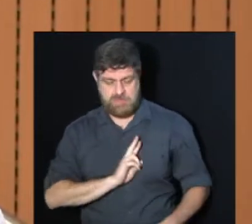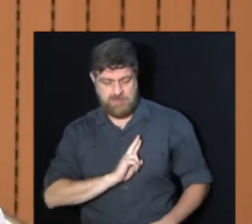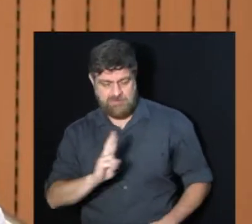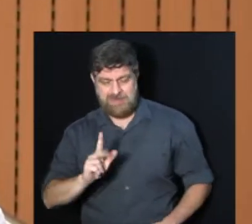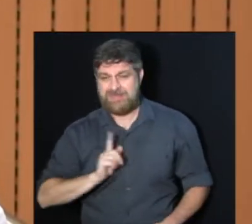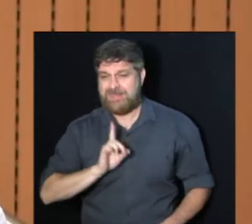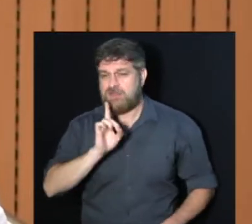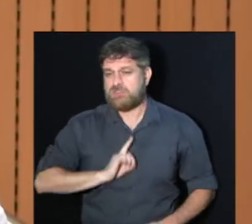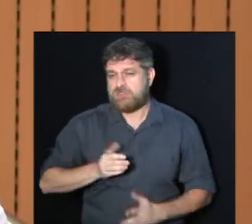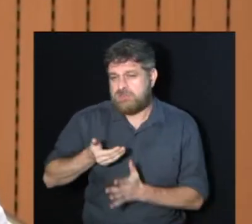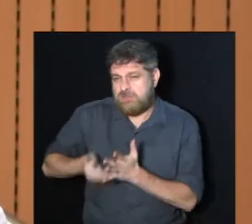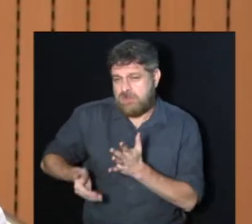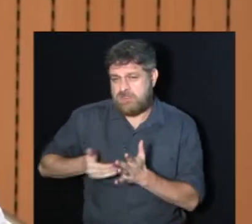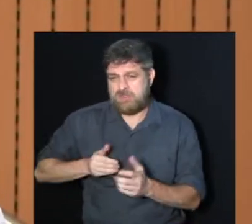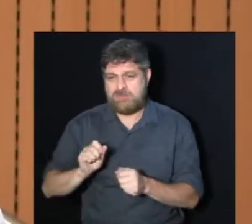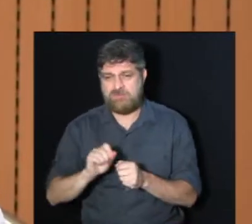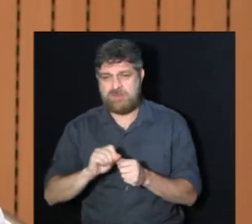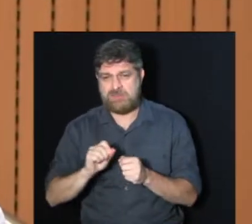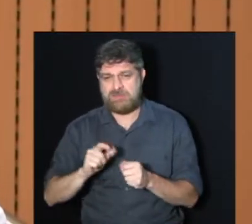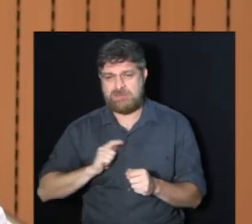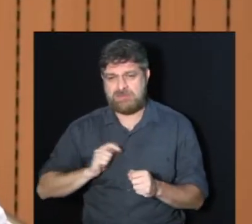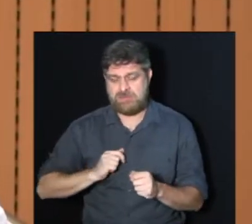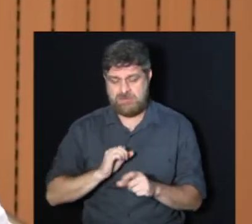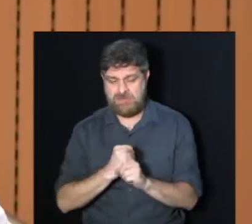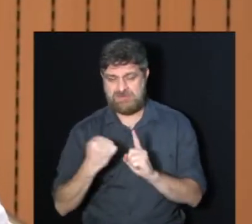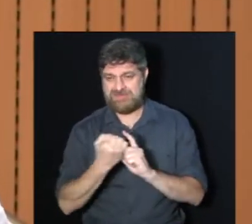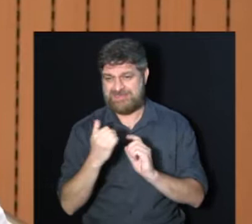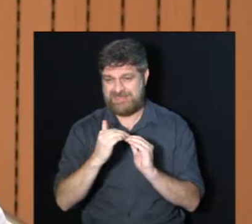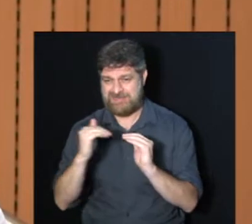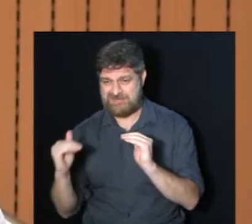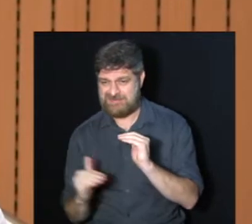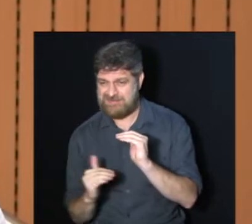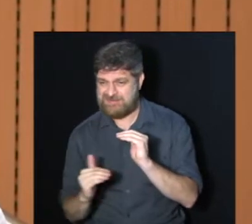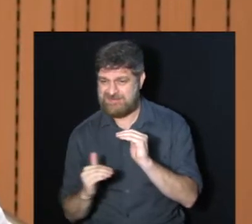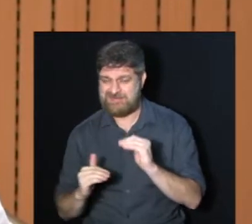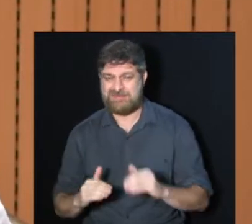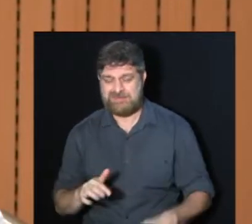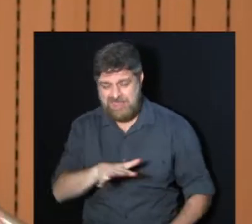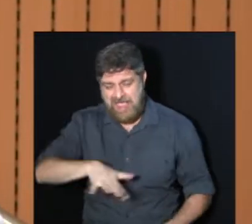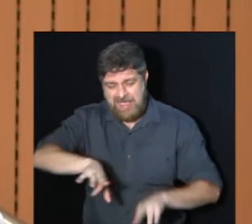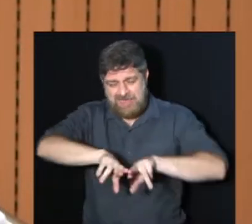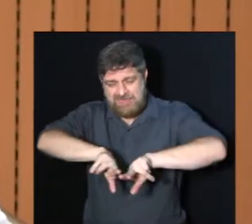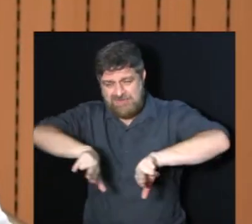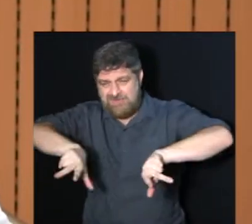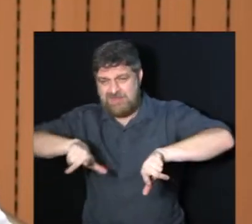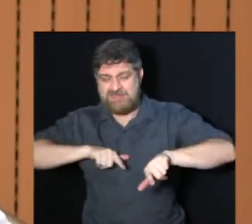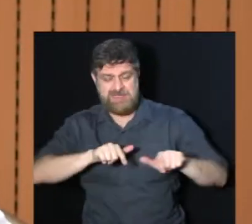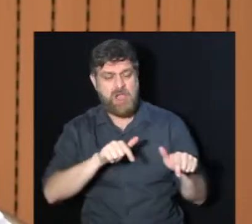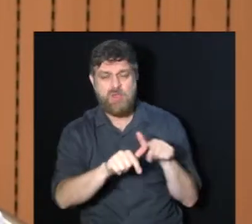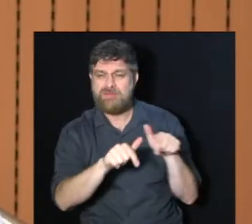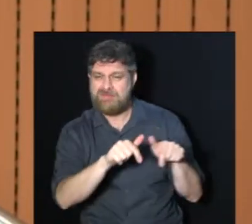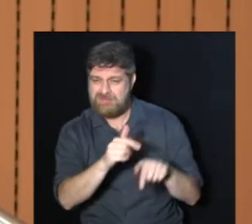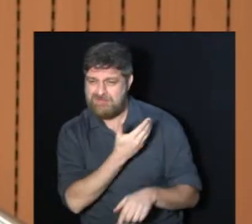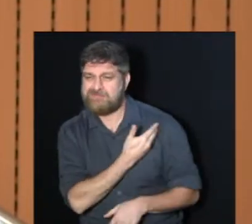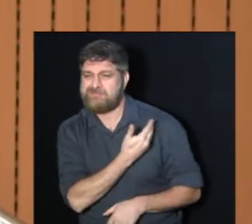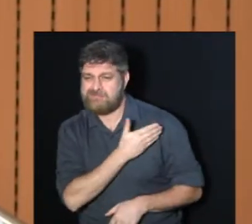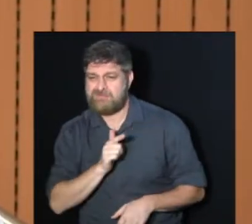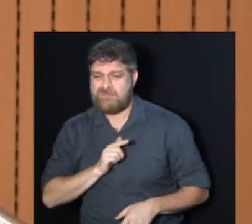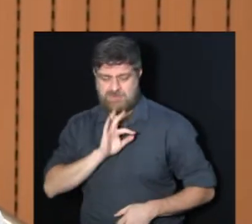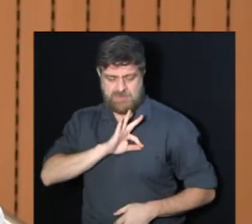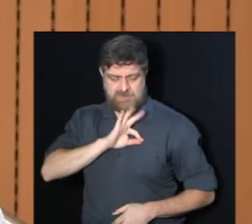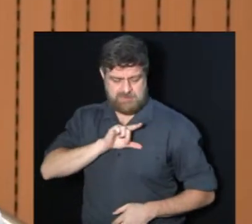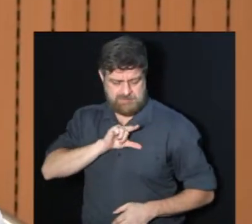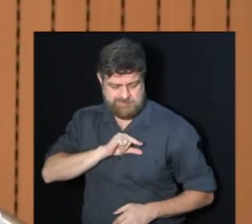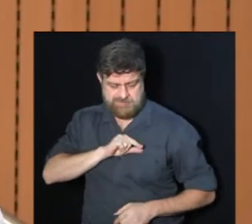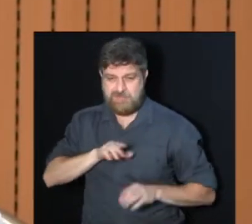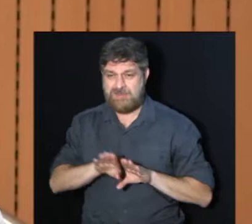violados, resultando em desequilíbrios e desigualdades nos mais diversos campos, seja no meio do trabalho, nas diferenças salariais